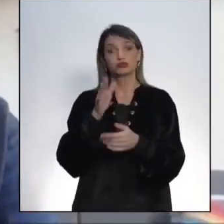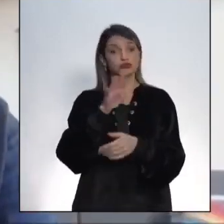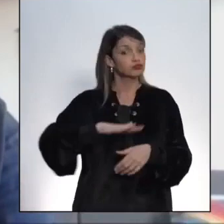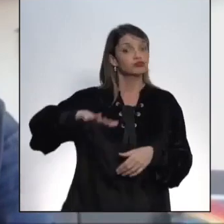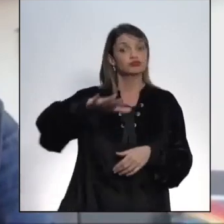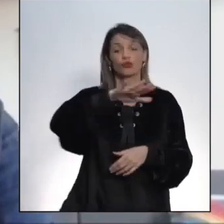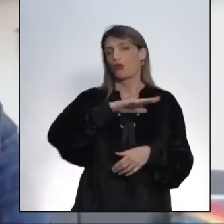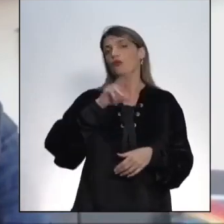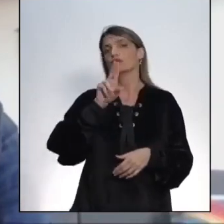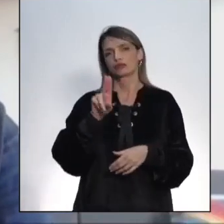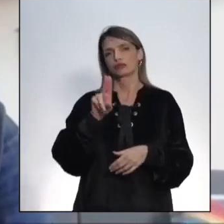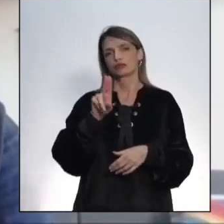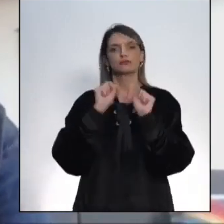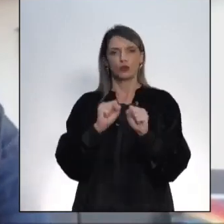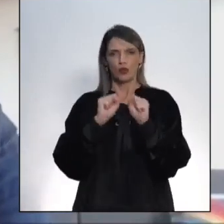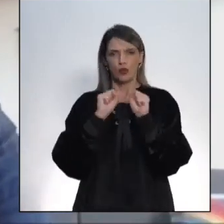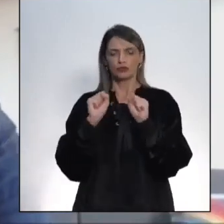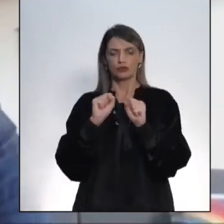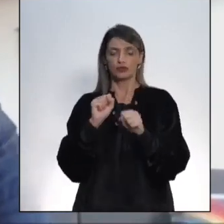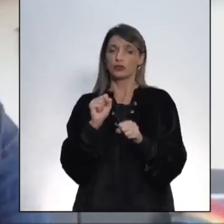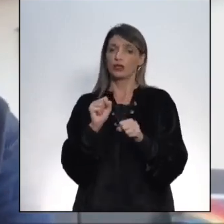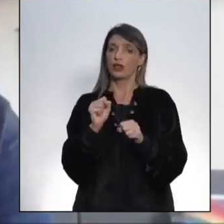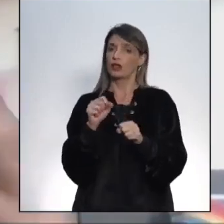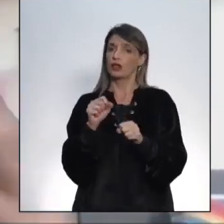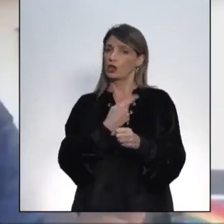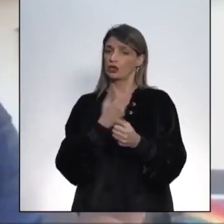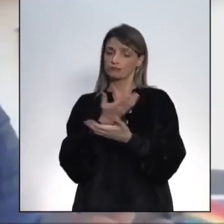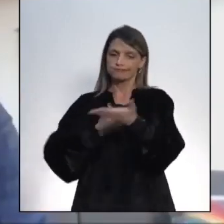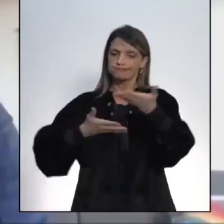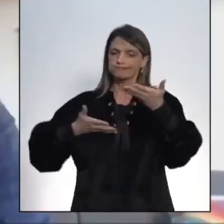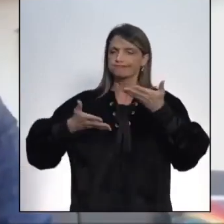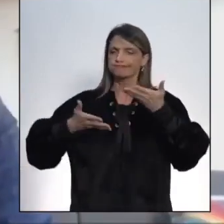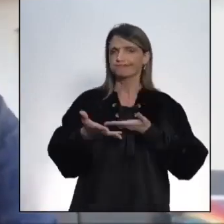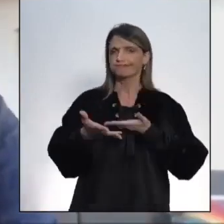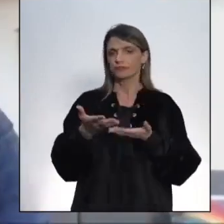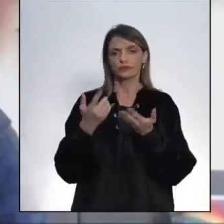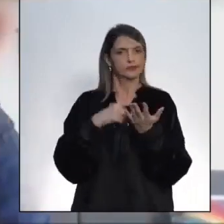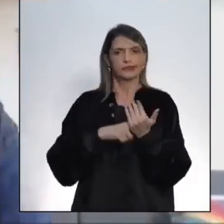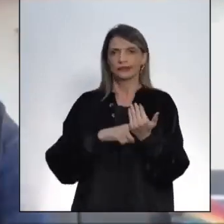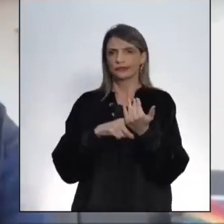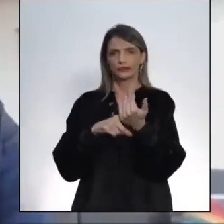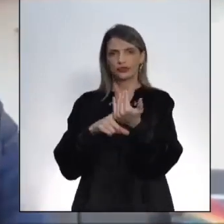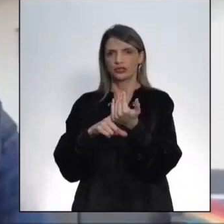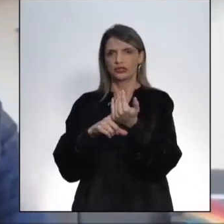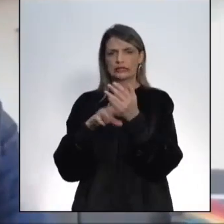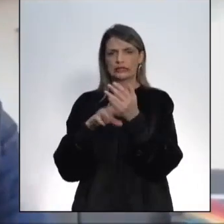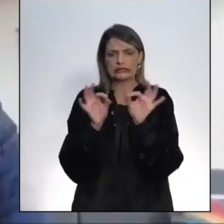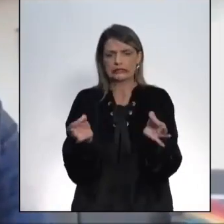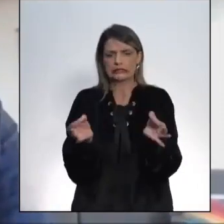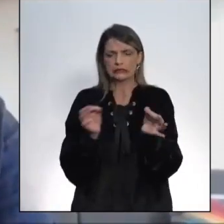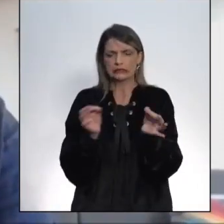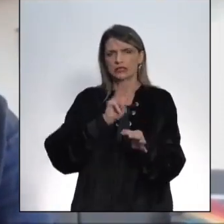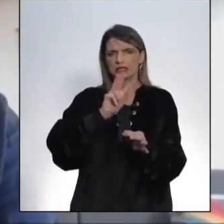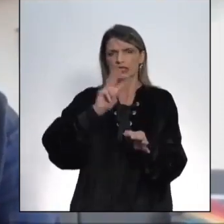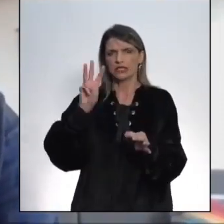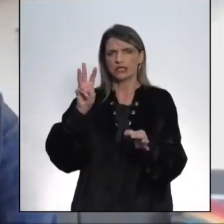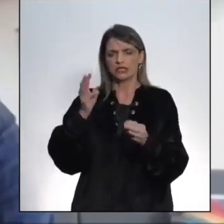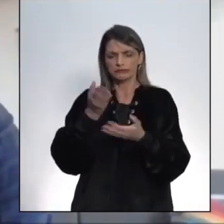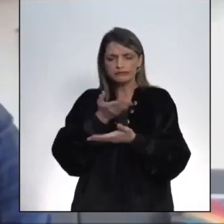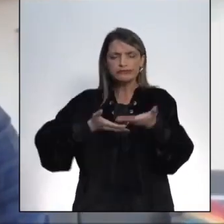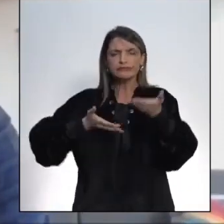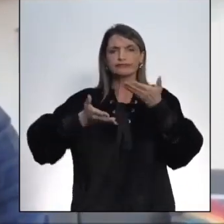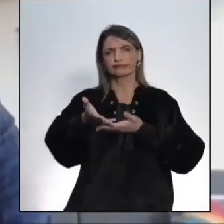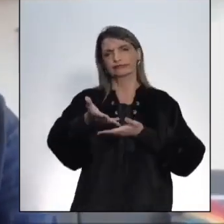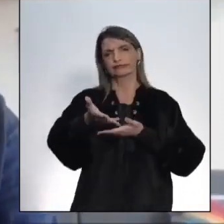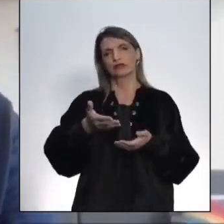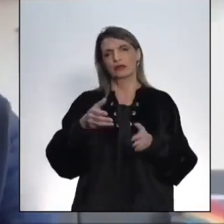e está interagindo com os nossos alunos no meio digital, é super simples você pegar um link e compartilhar com os alunos. Claro